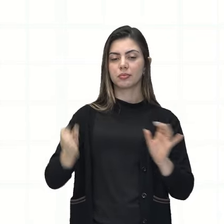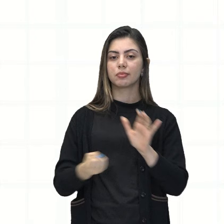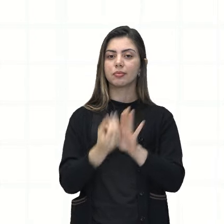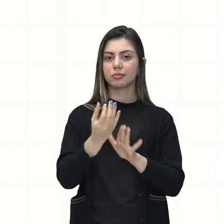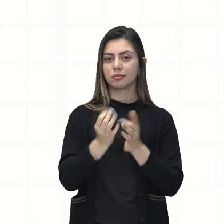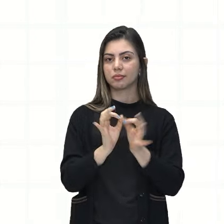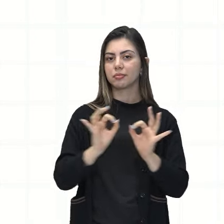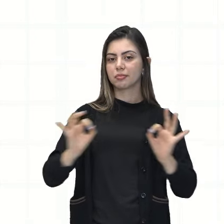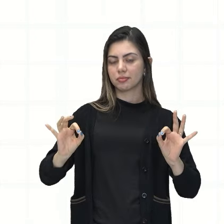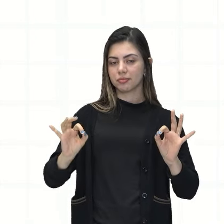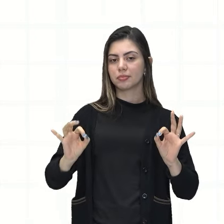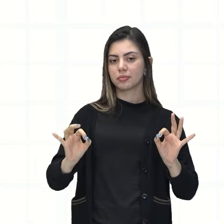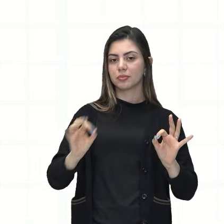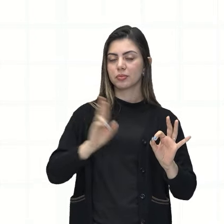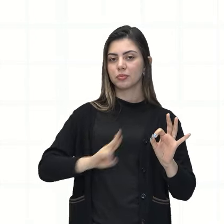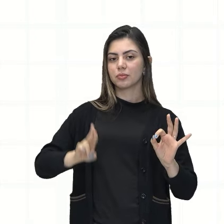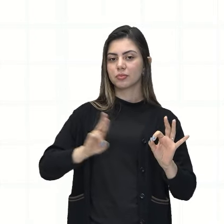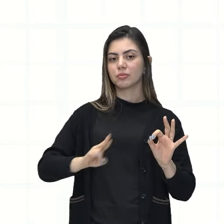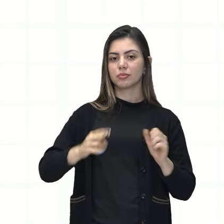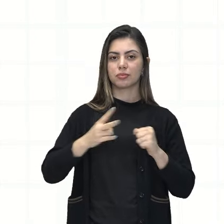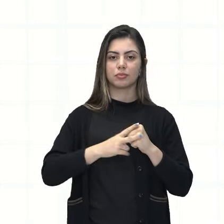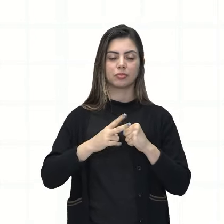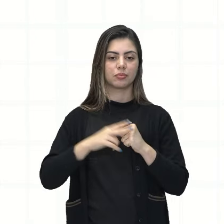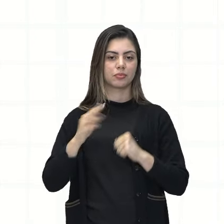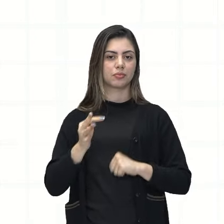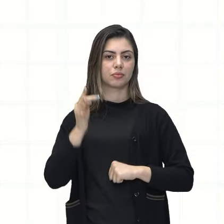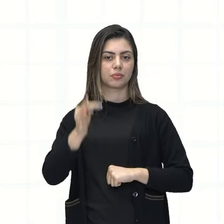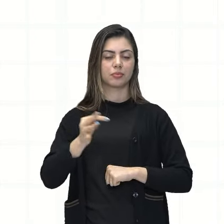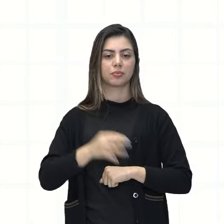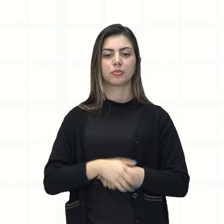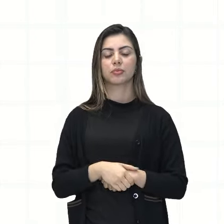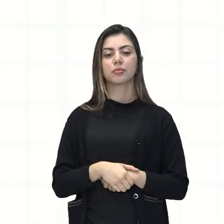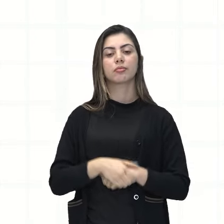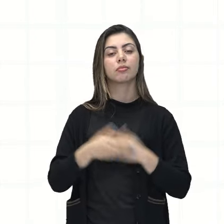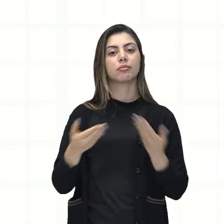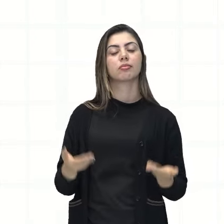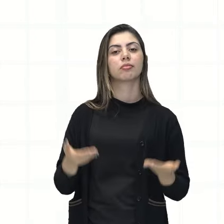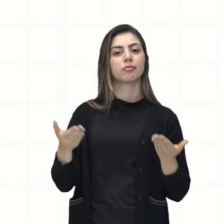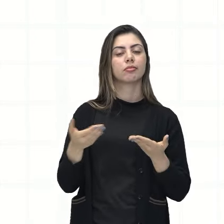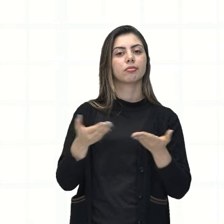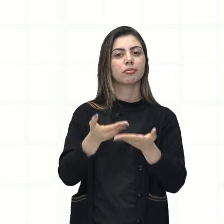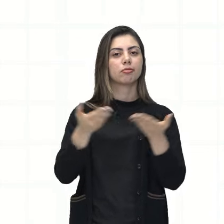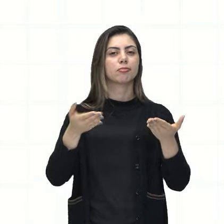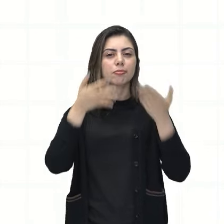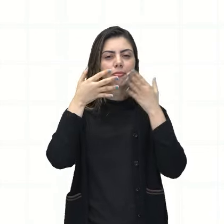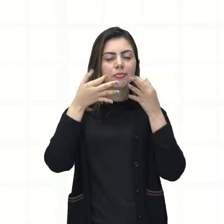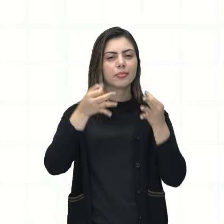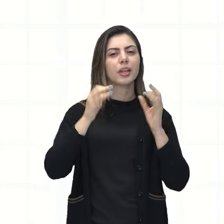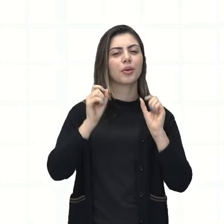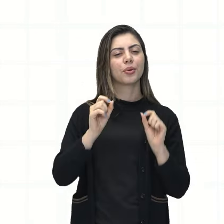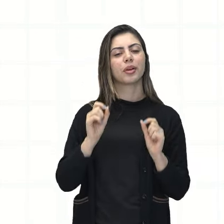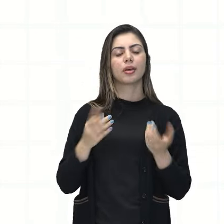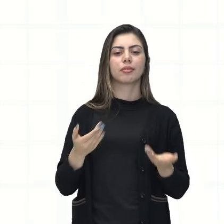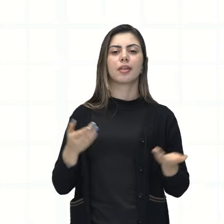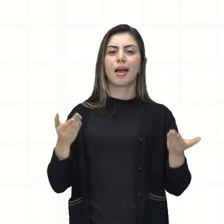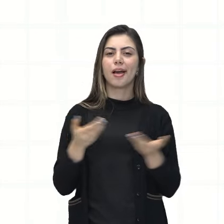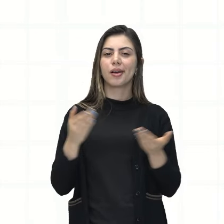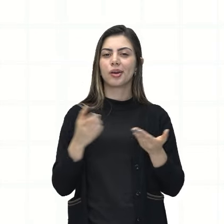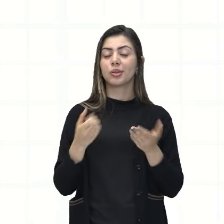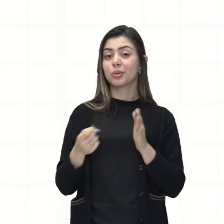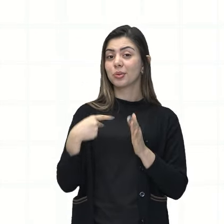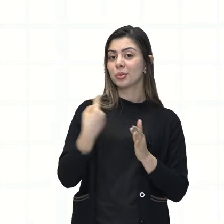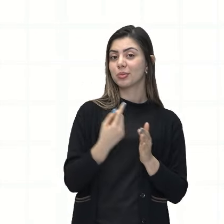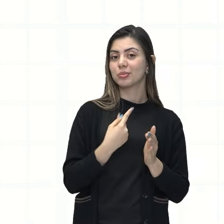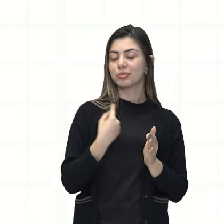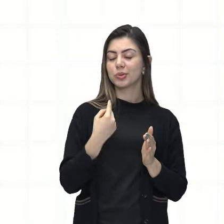minha frase com going to. Agora, eu quero chamar vocês a atenção para a gente formar uma frase